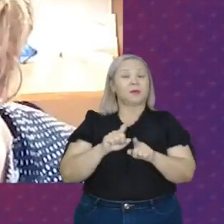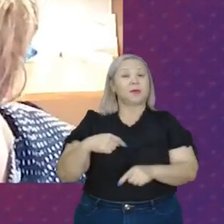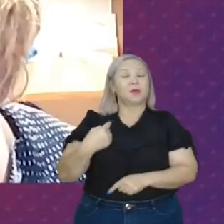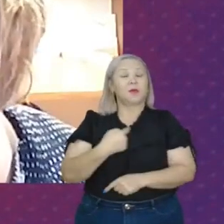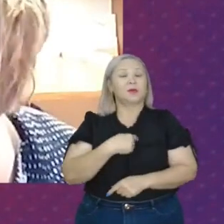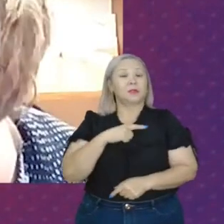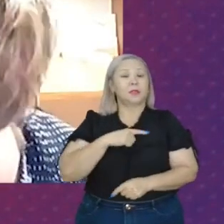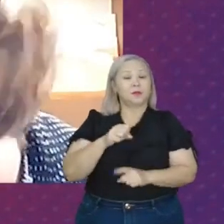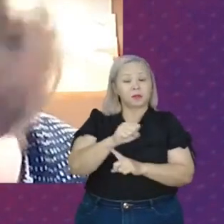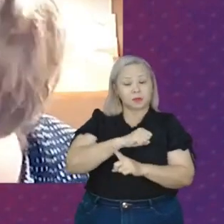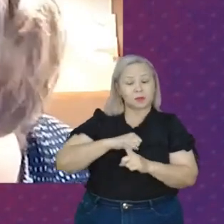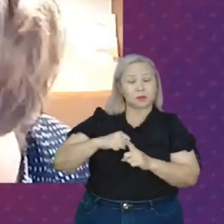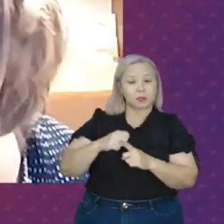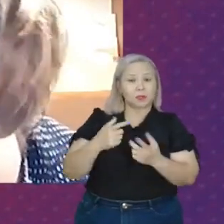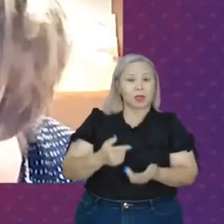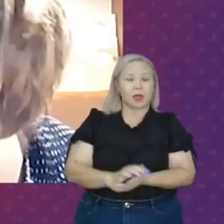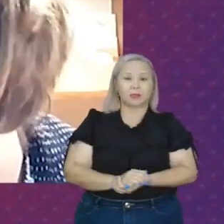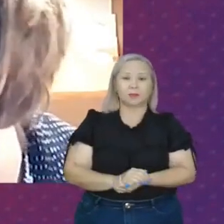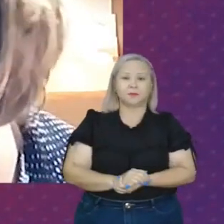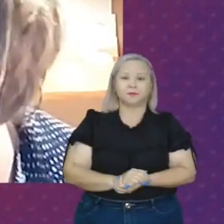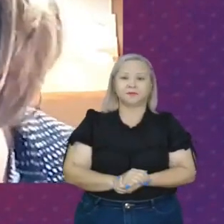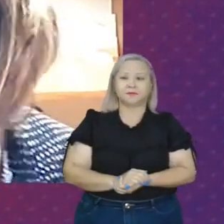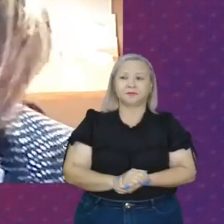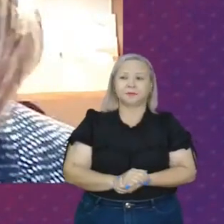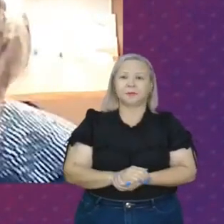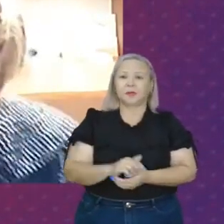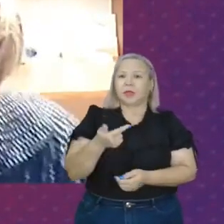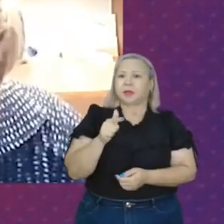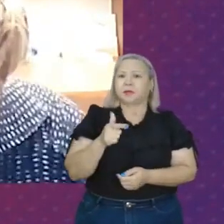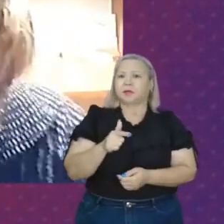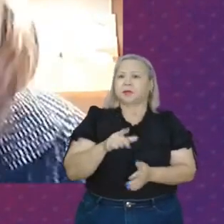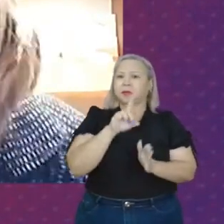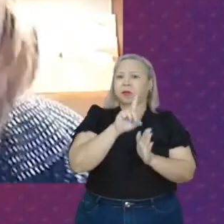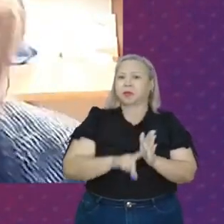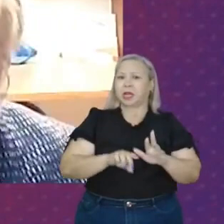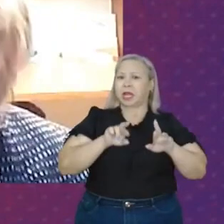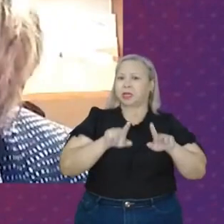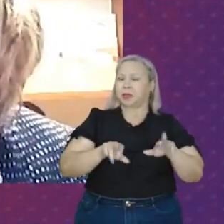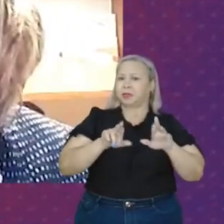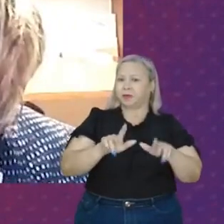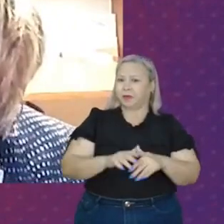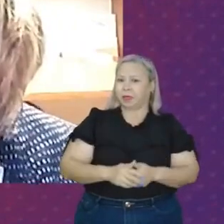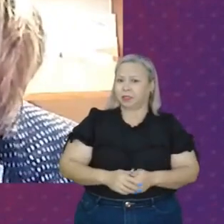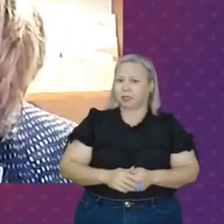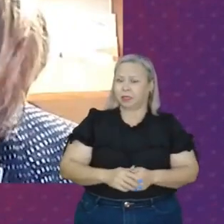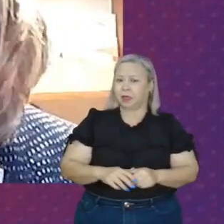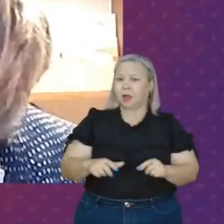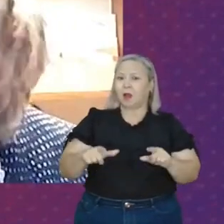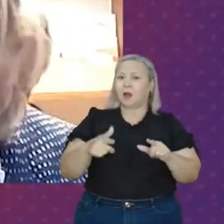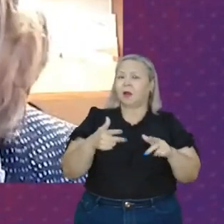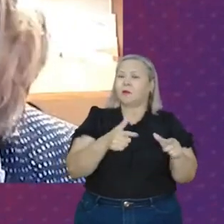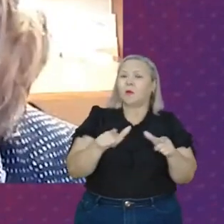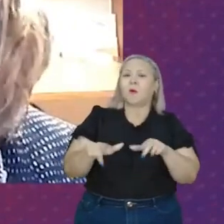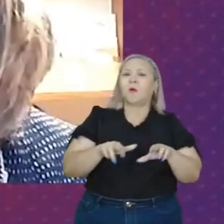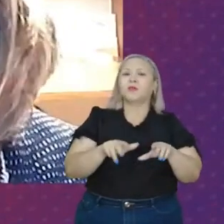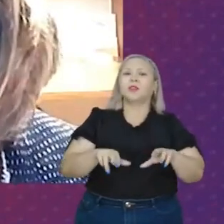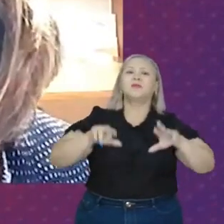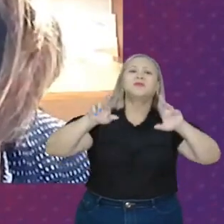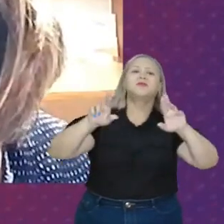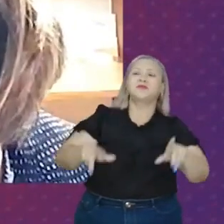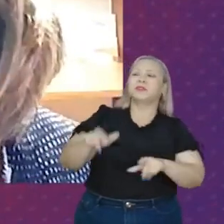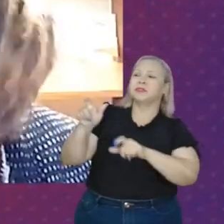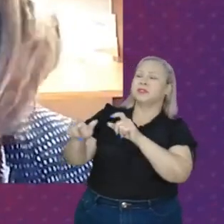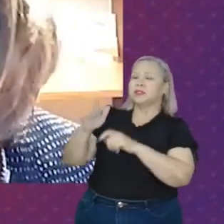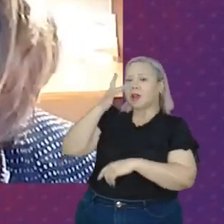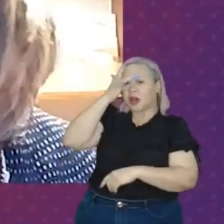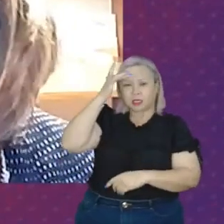sociedade onde não tenhamos direitos diferenciados, onde não hierarquizemos os seres humanos, porque os seres humanos não podem ser